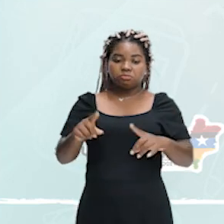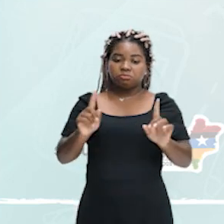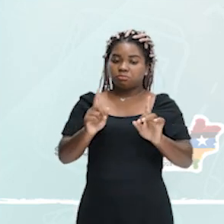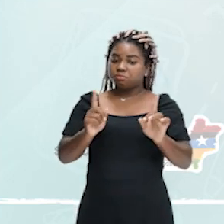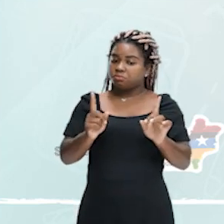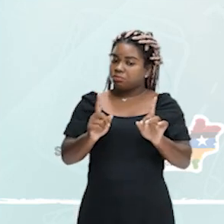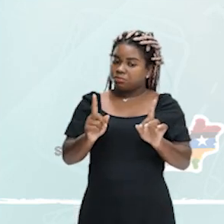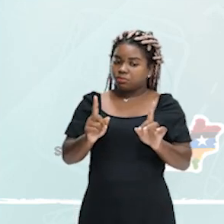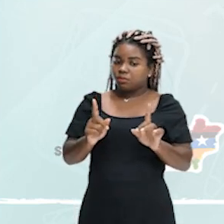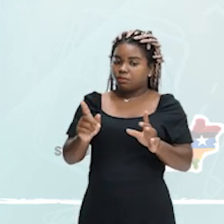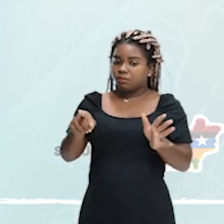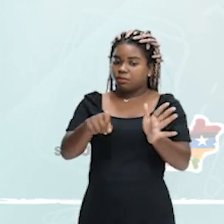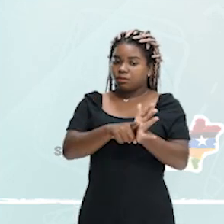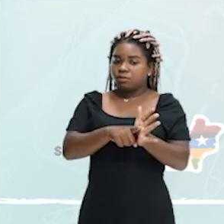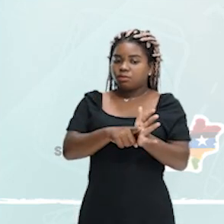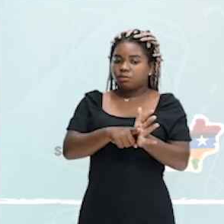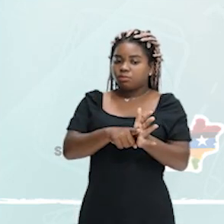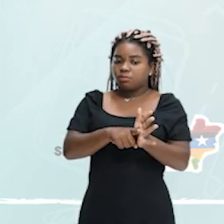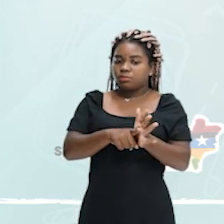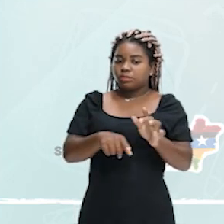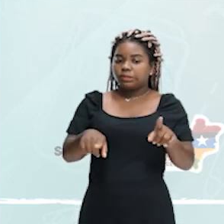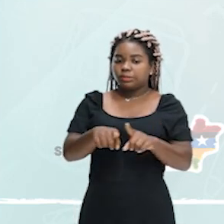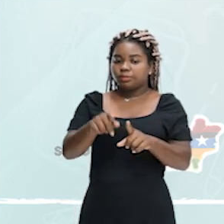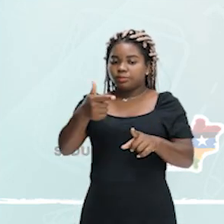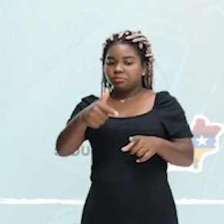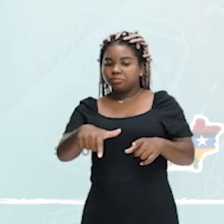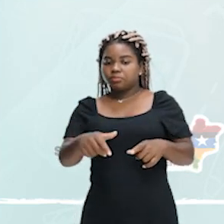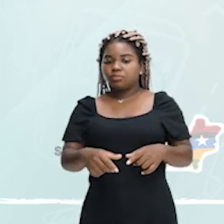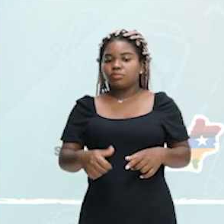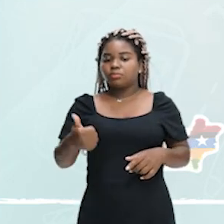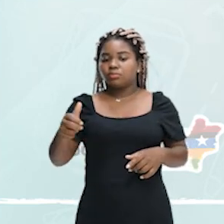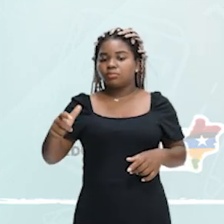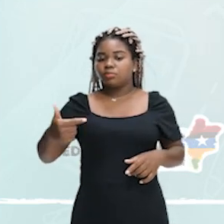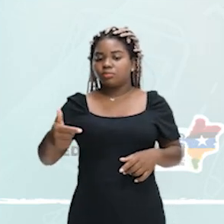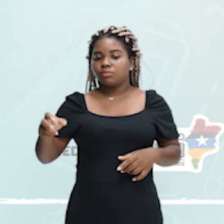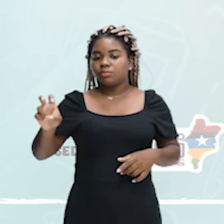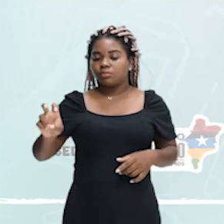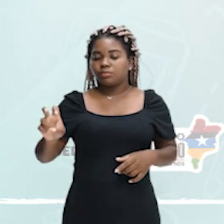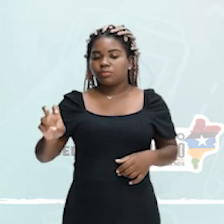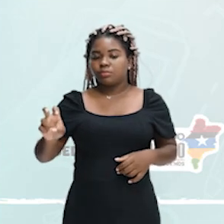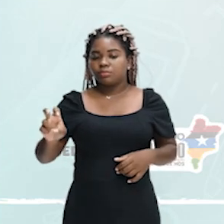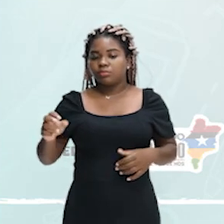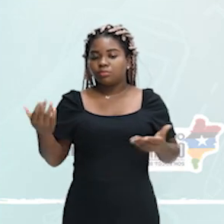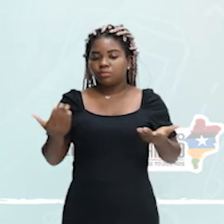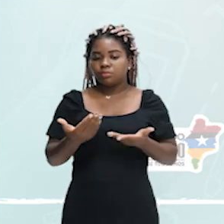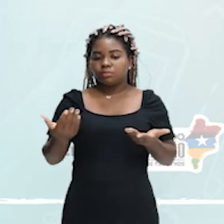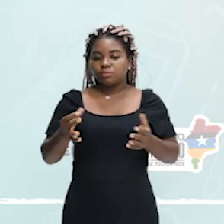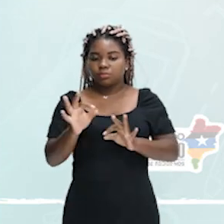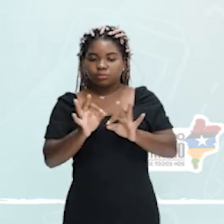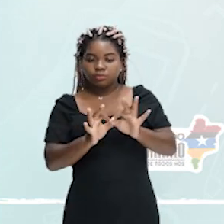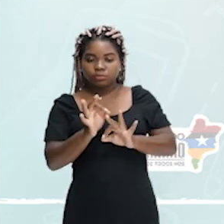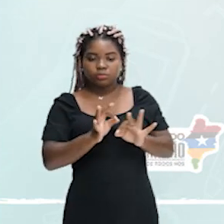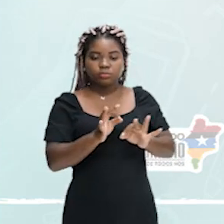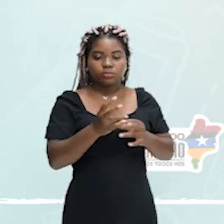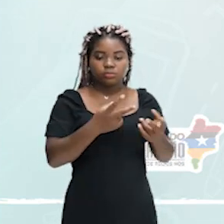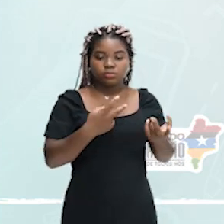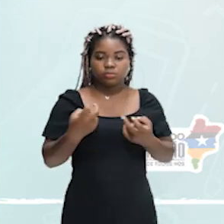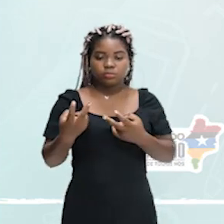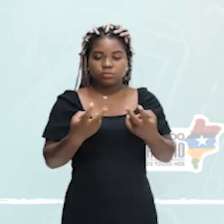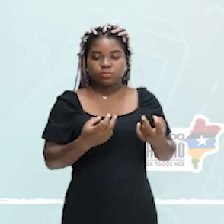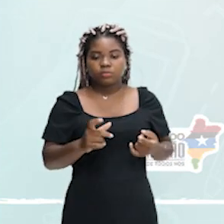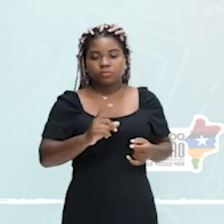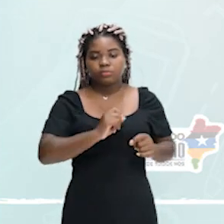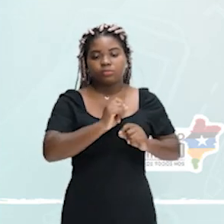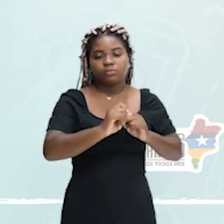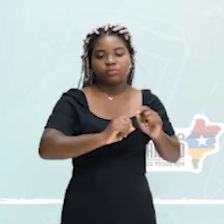já coloquei essa divisão, tá? E eu repito lá o 125 no segundo membro. E agora, perceba que nós